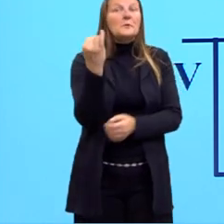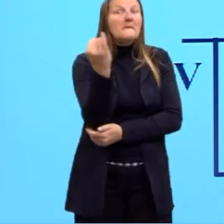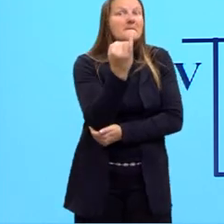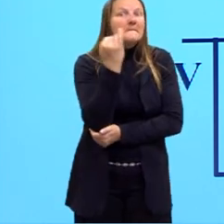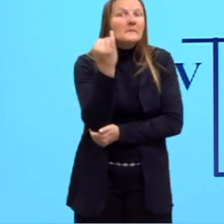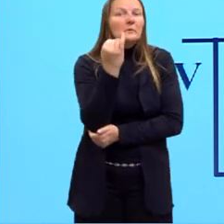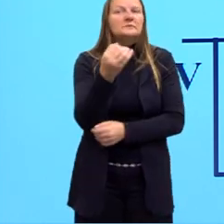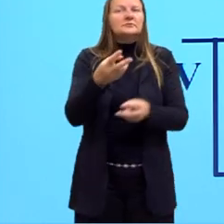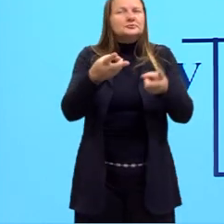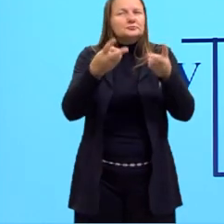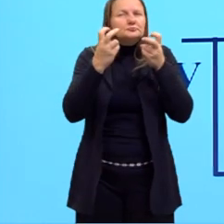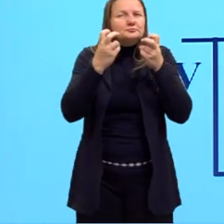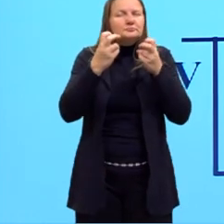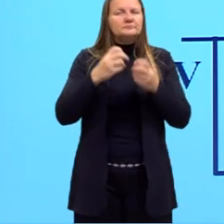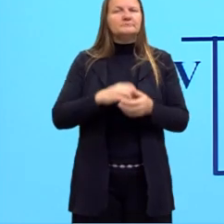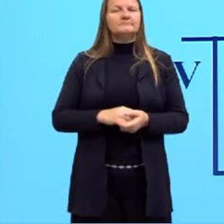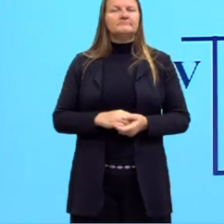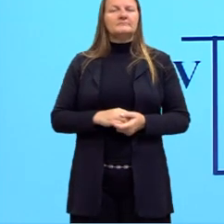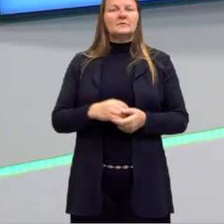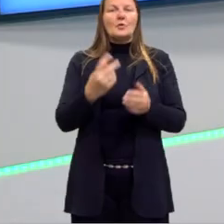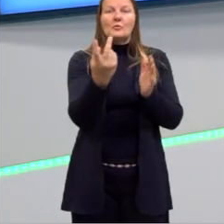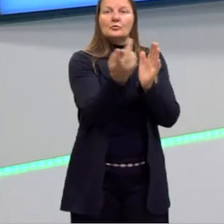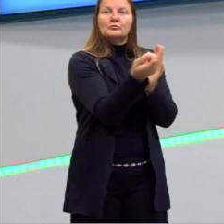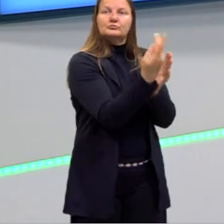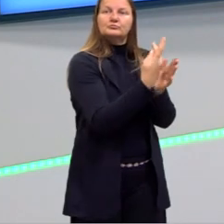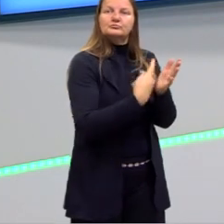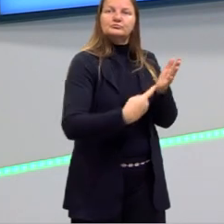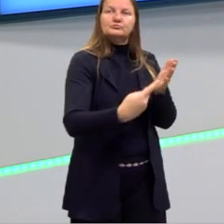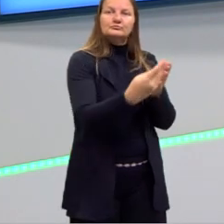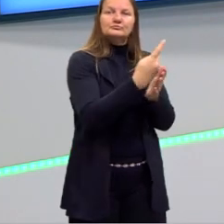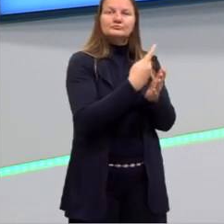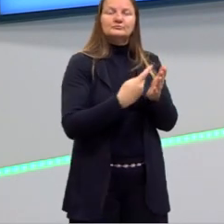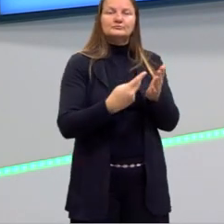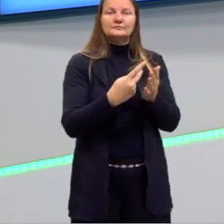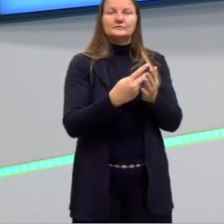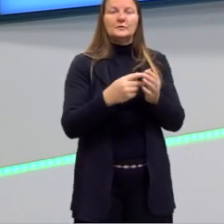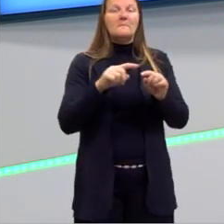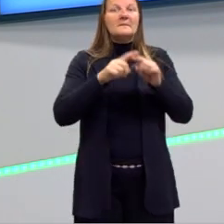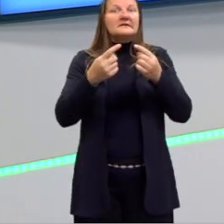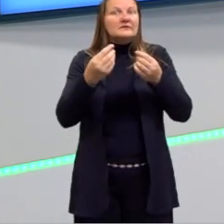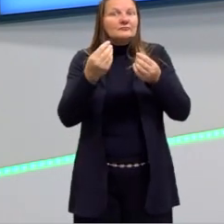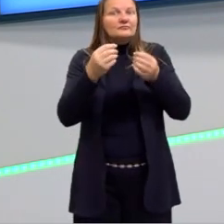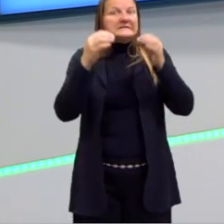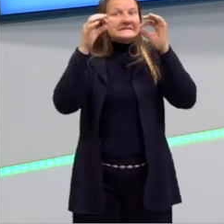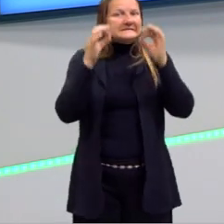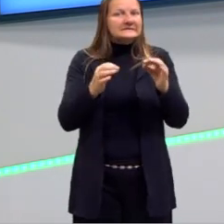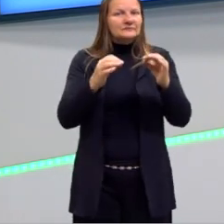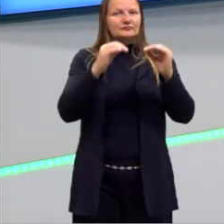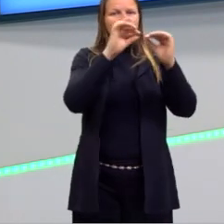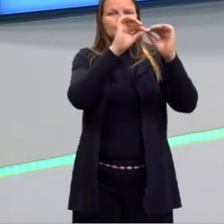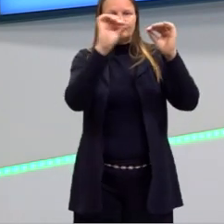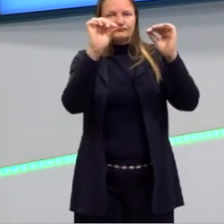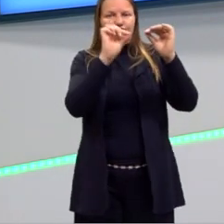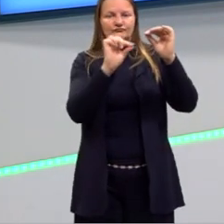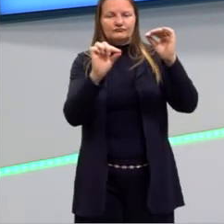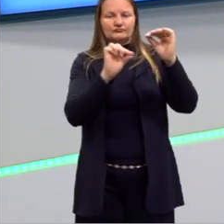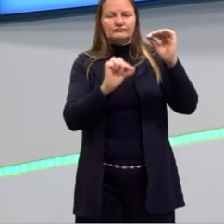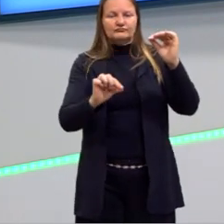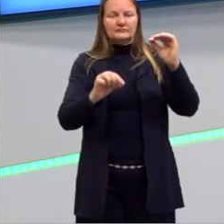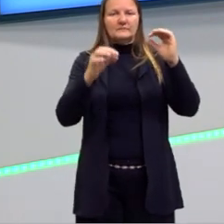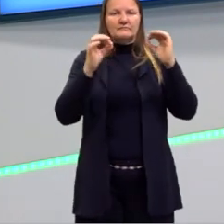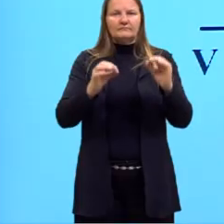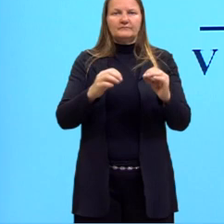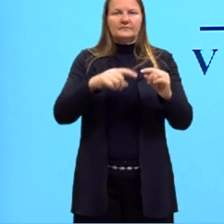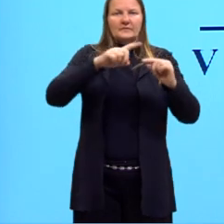para a gente ir no circuito muito como ele está desenhado e os componentes dele o que que tá aparecendo ali